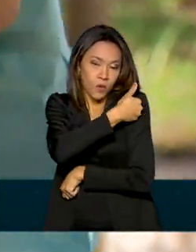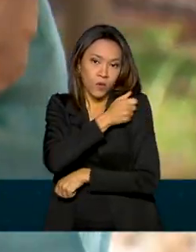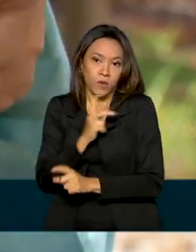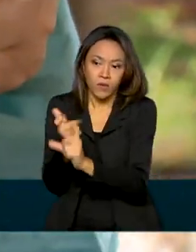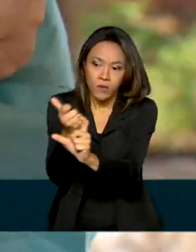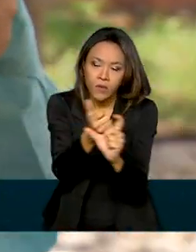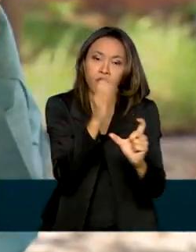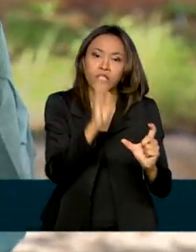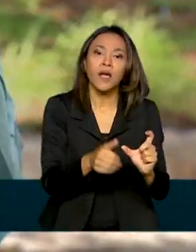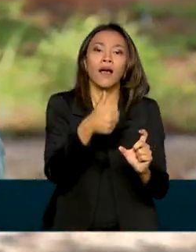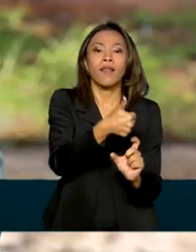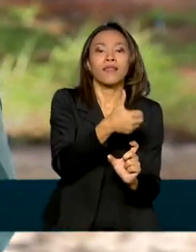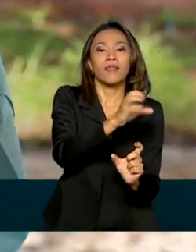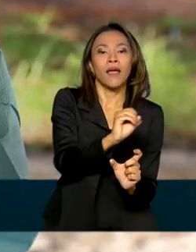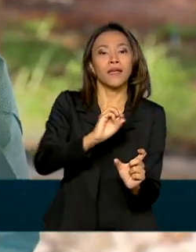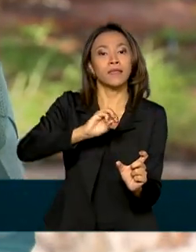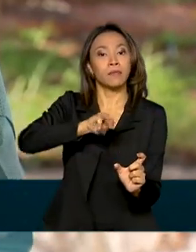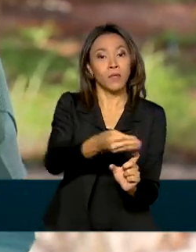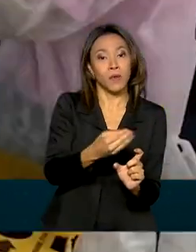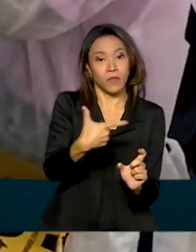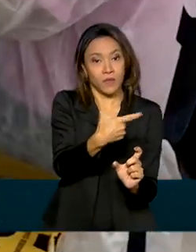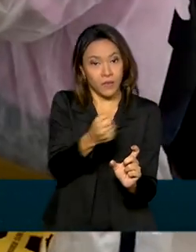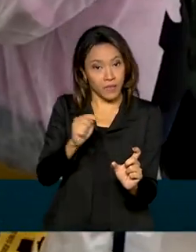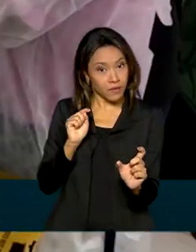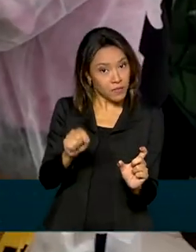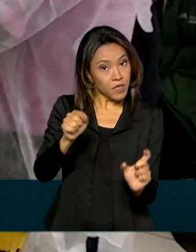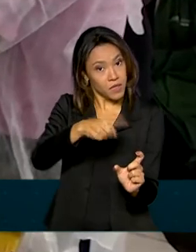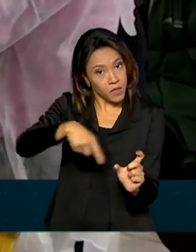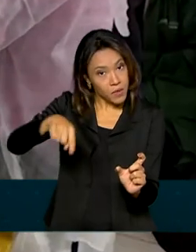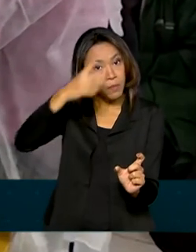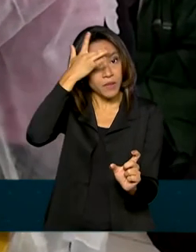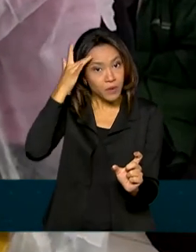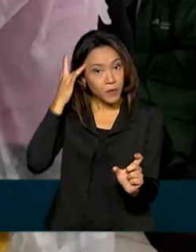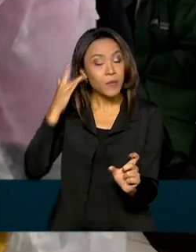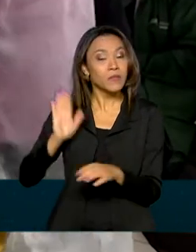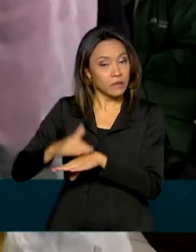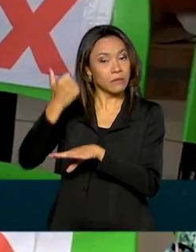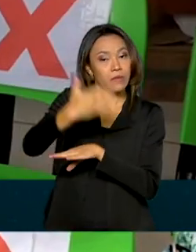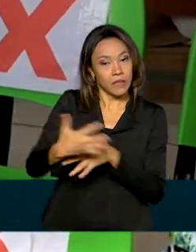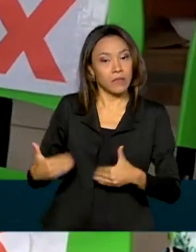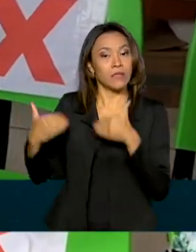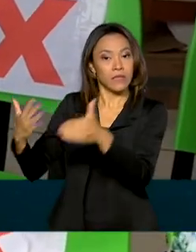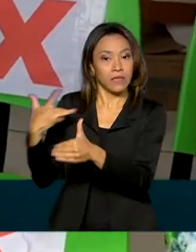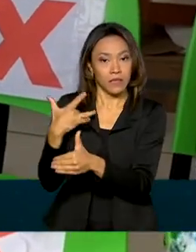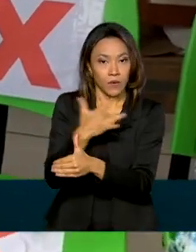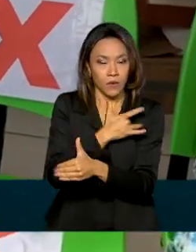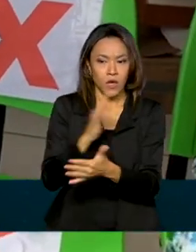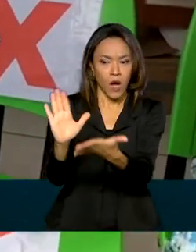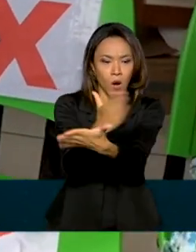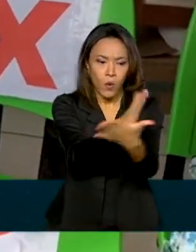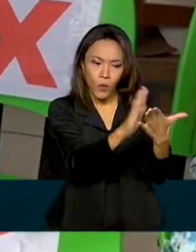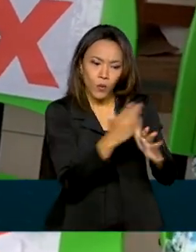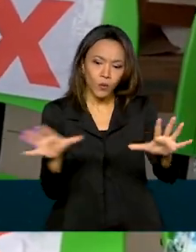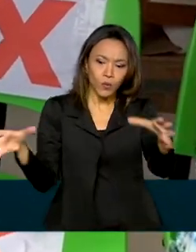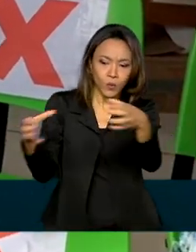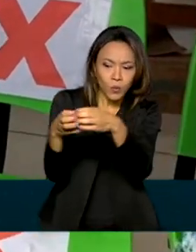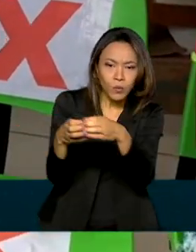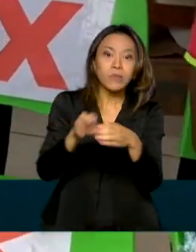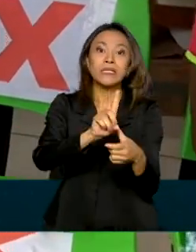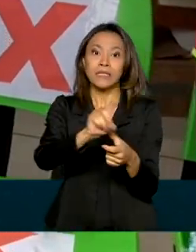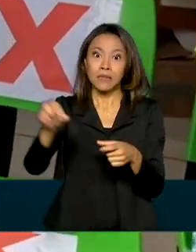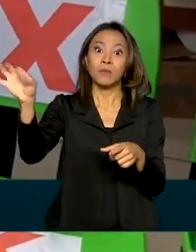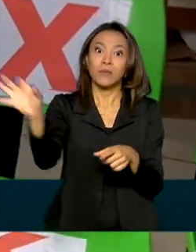foram vacinadas 10 milhões e 200 mil pessoas, segundo o Ministério da Saúde. E alguns grupos chegaram a ser 100%